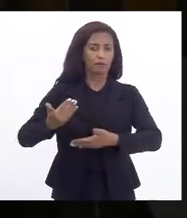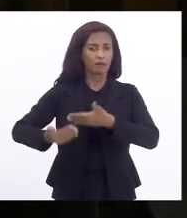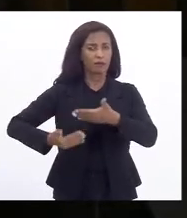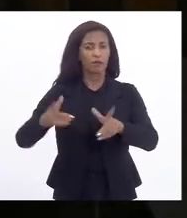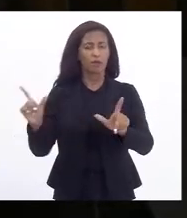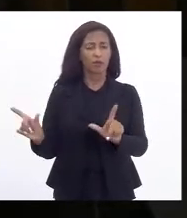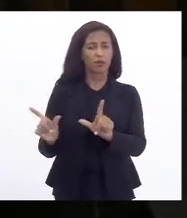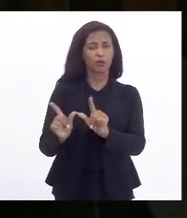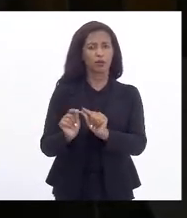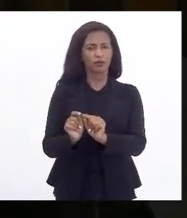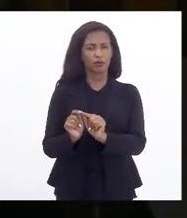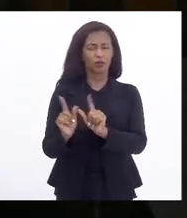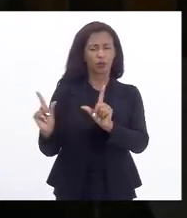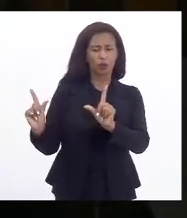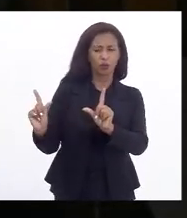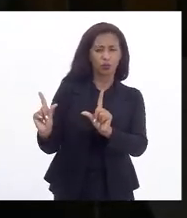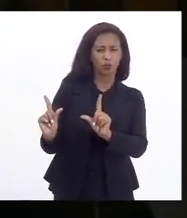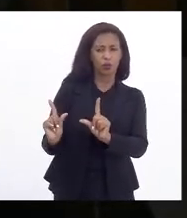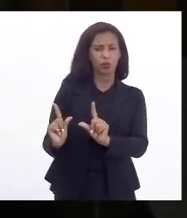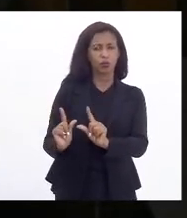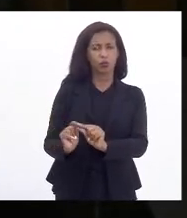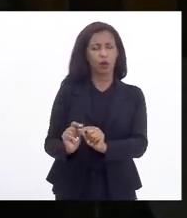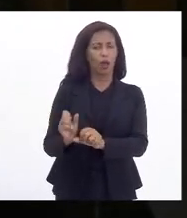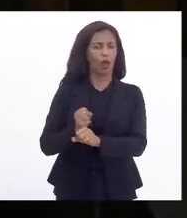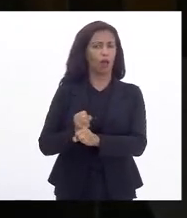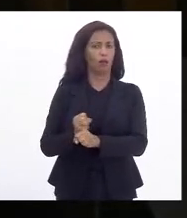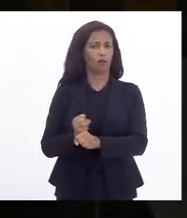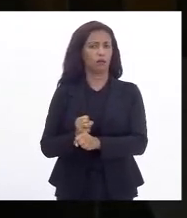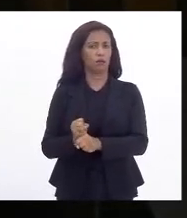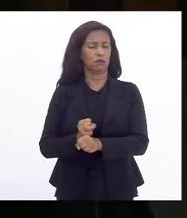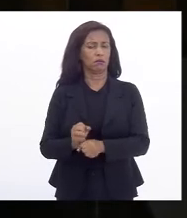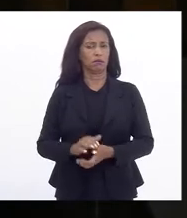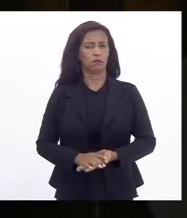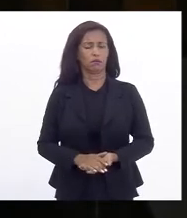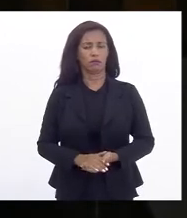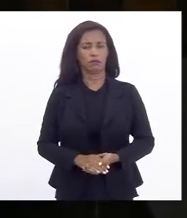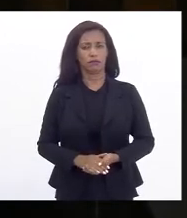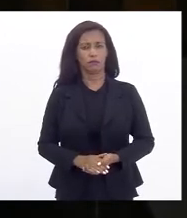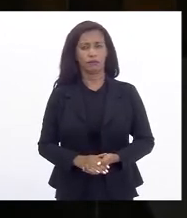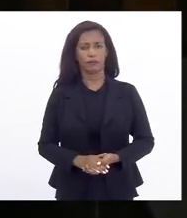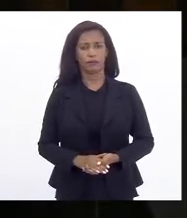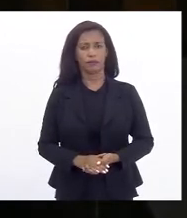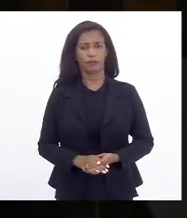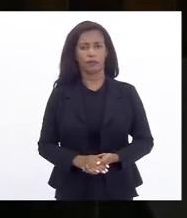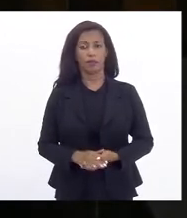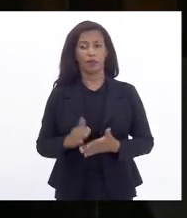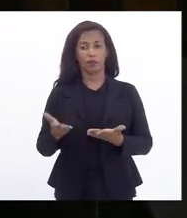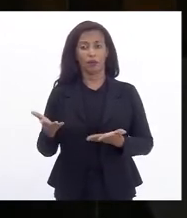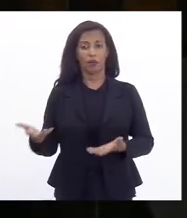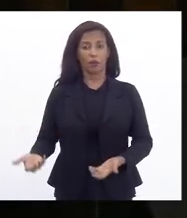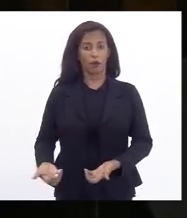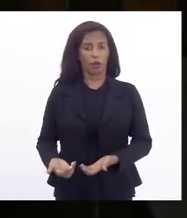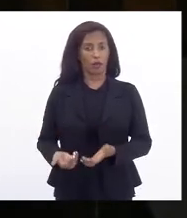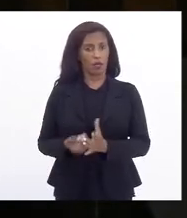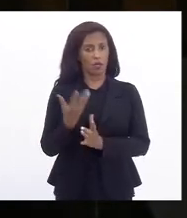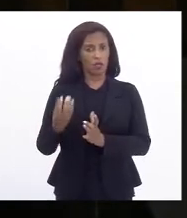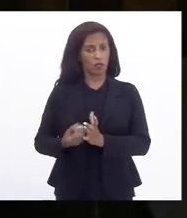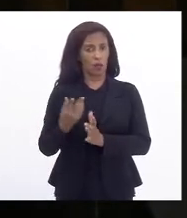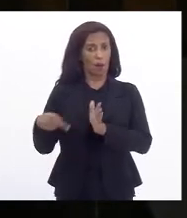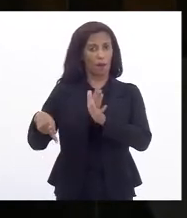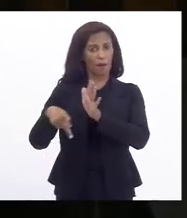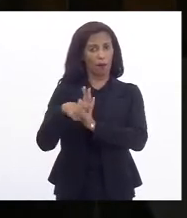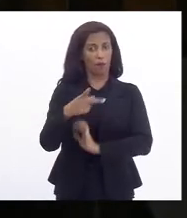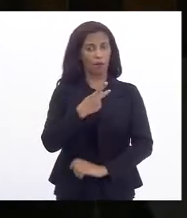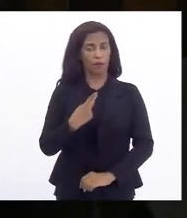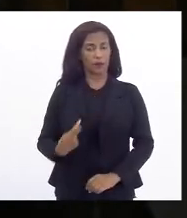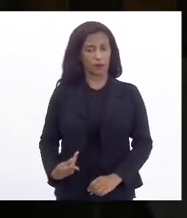diminuindo sensivelmente nos últimos anos e foi uma iniciativa do próprio presidente da